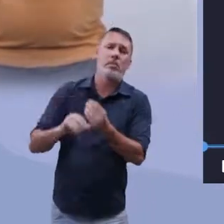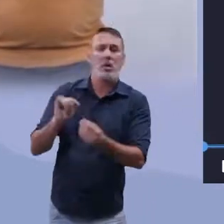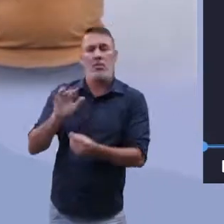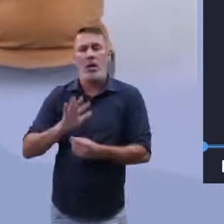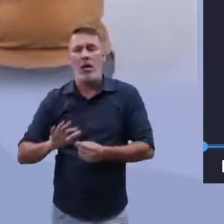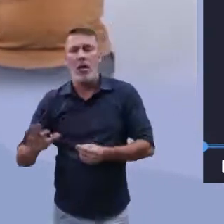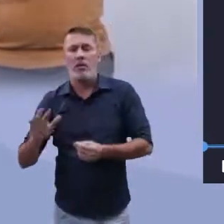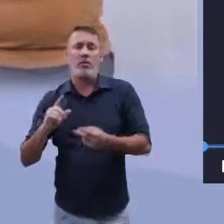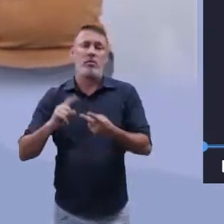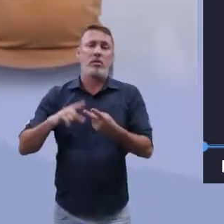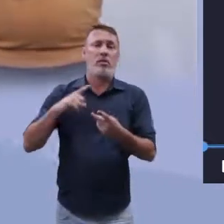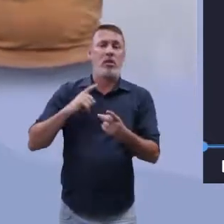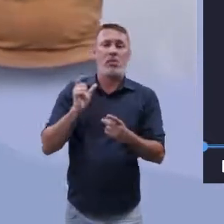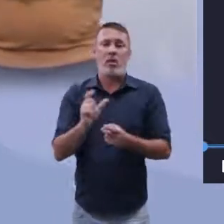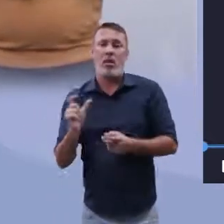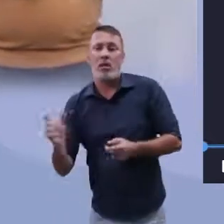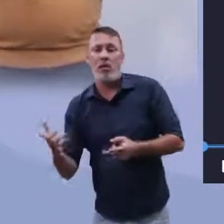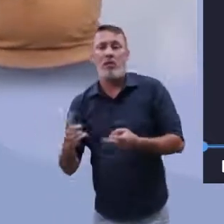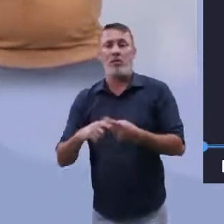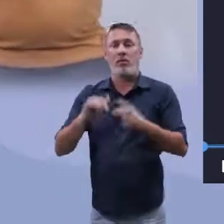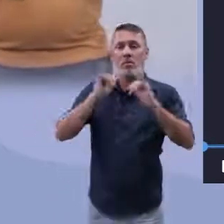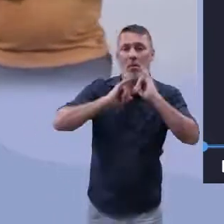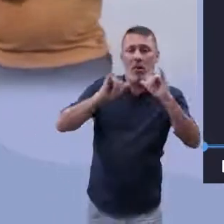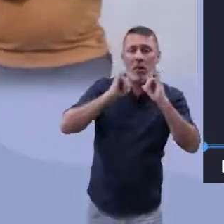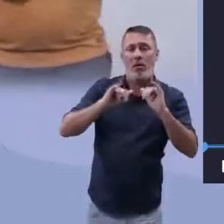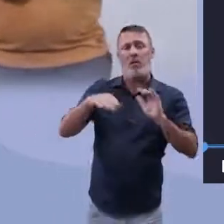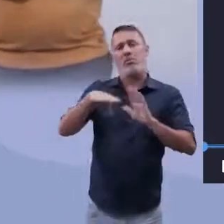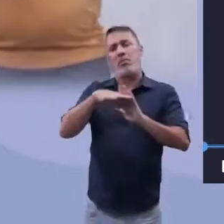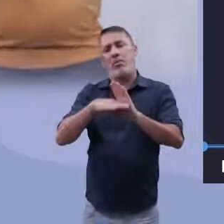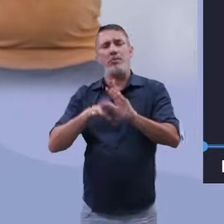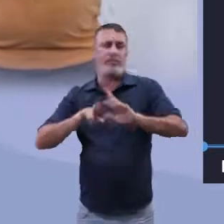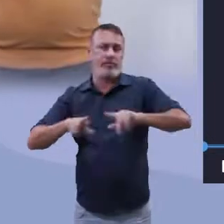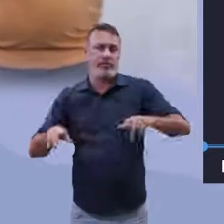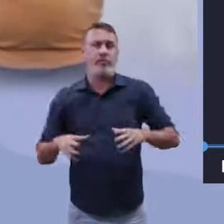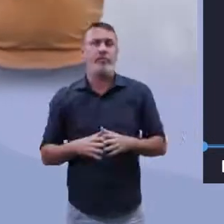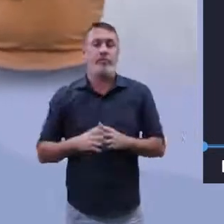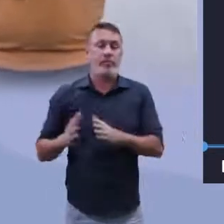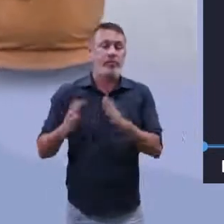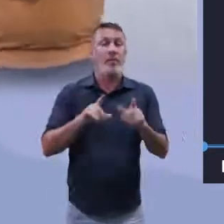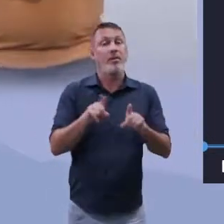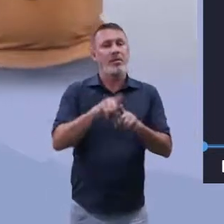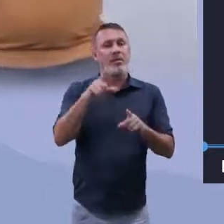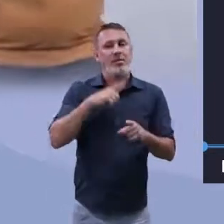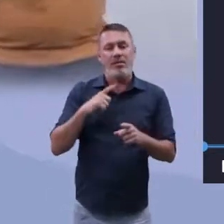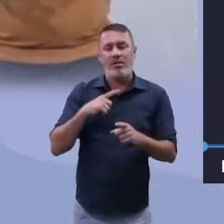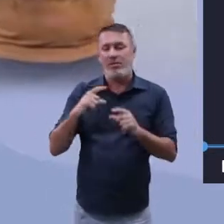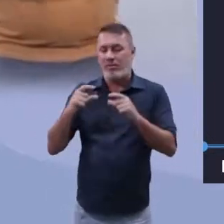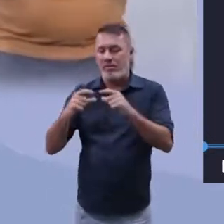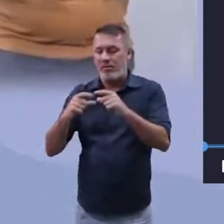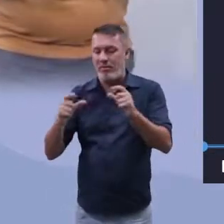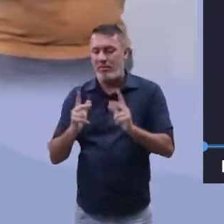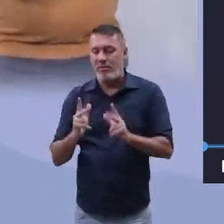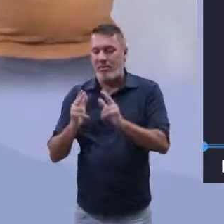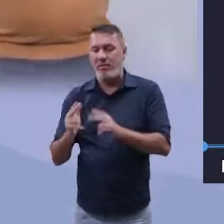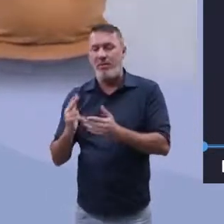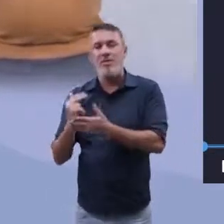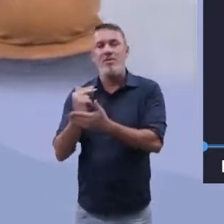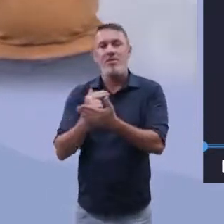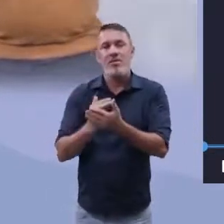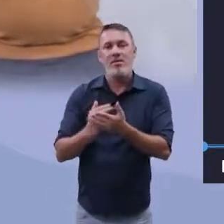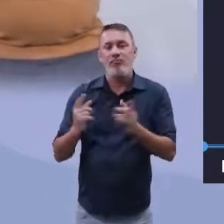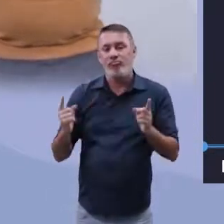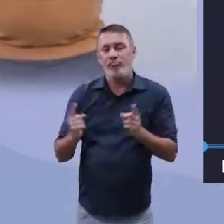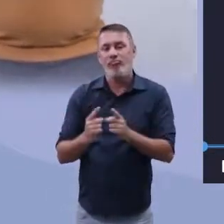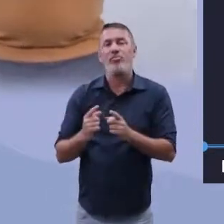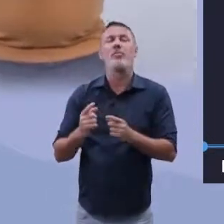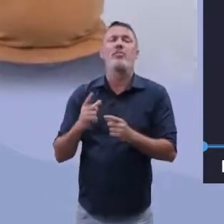misturar uma certa imagem com as palavras, uma propaganda. Nós temos também as ideias das tirinhas, da charge. Então,